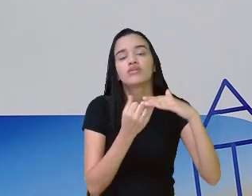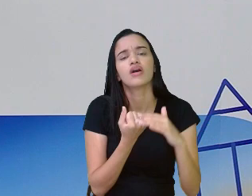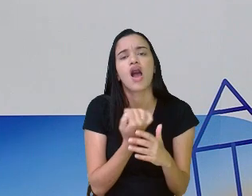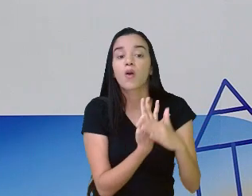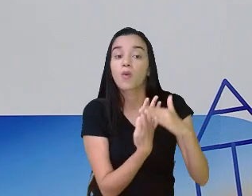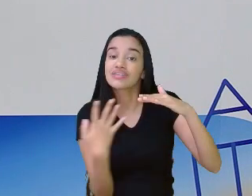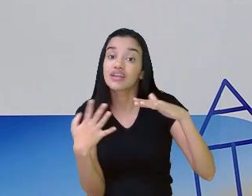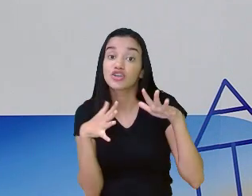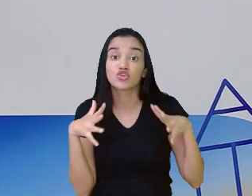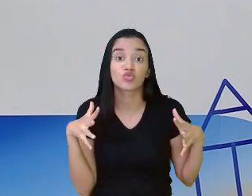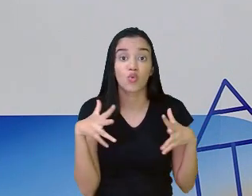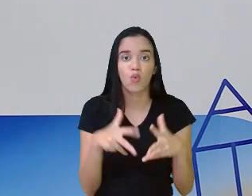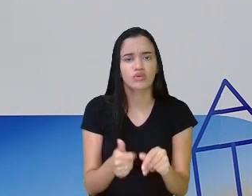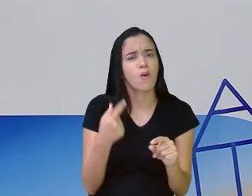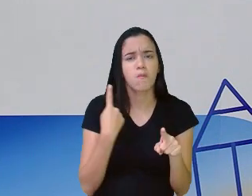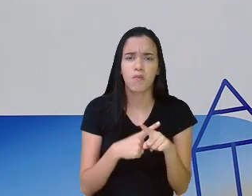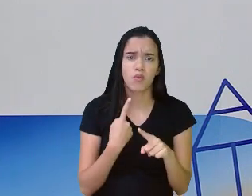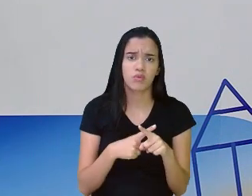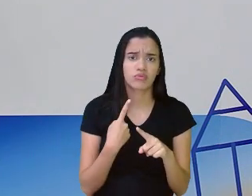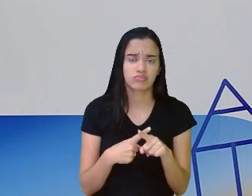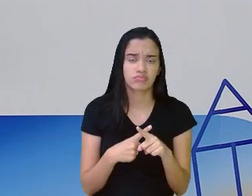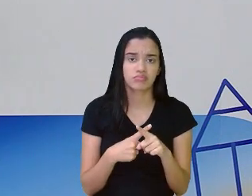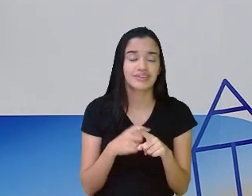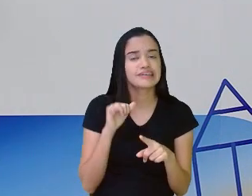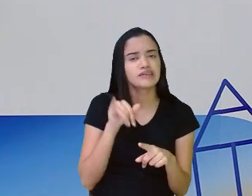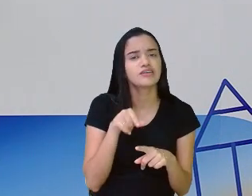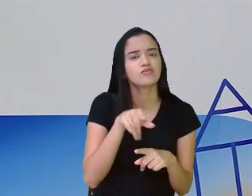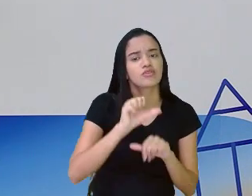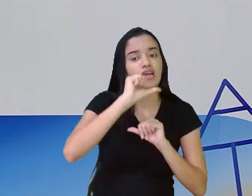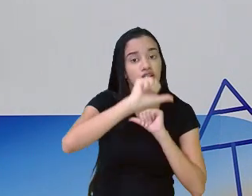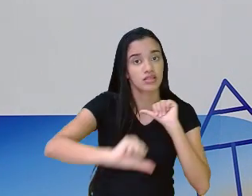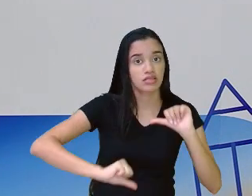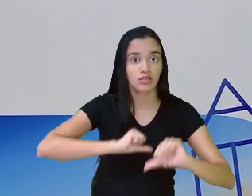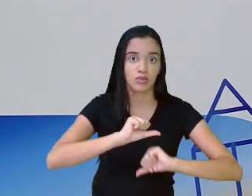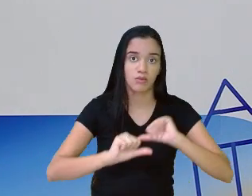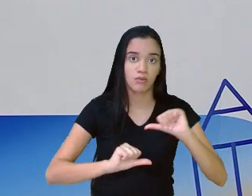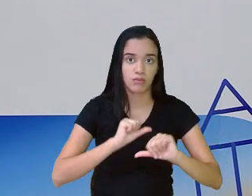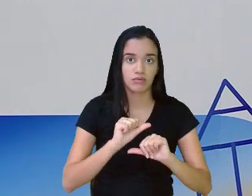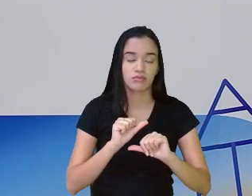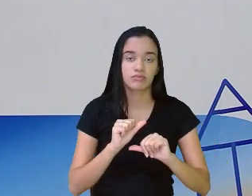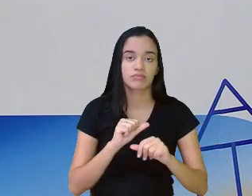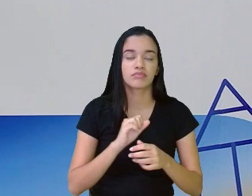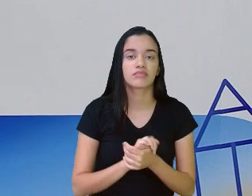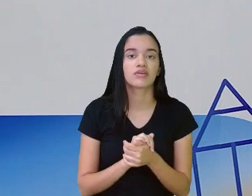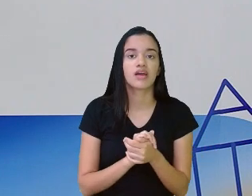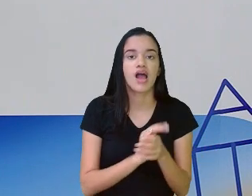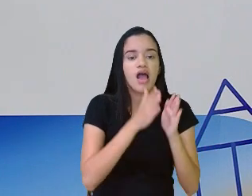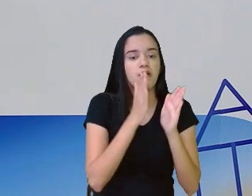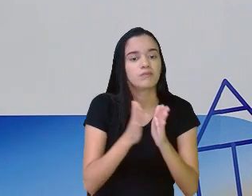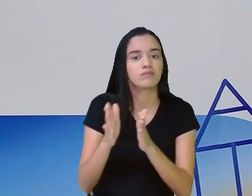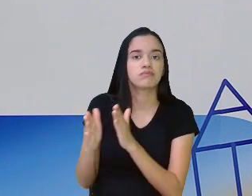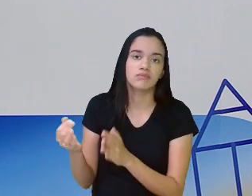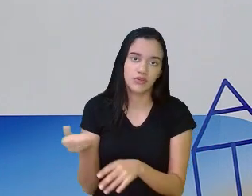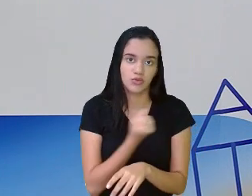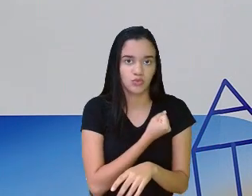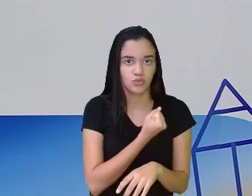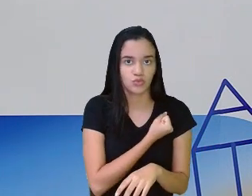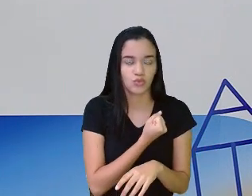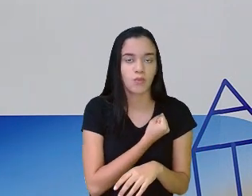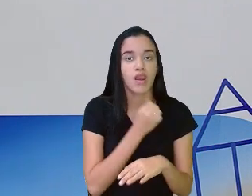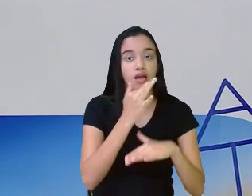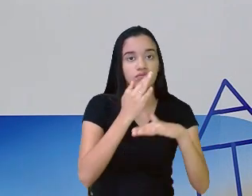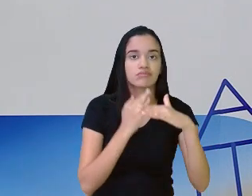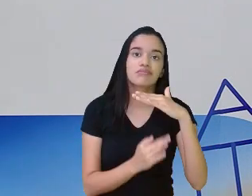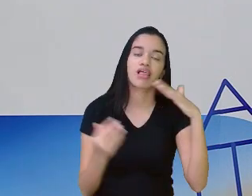quantidade total. Por que eu estou dizendo isso? Se você troca a ordem dos números, a fração